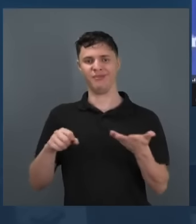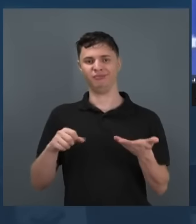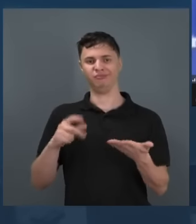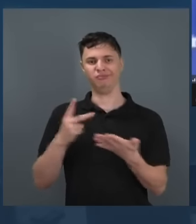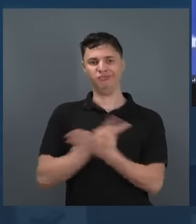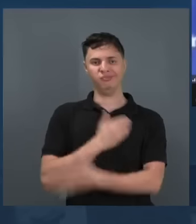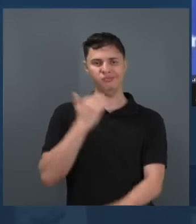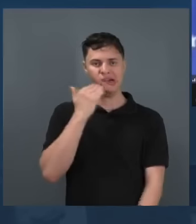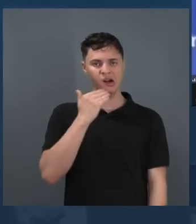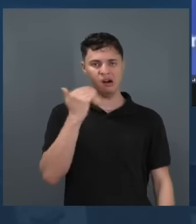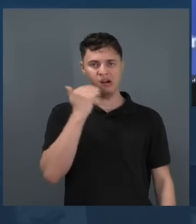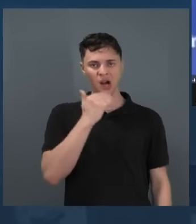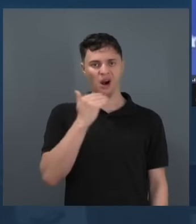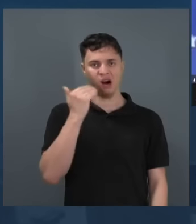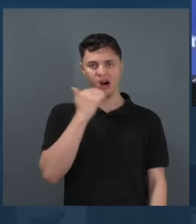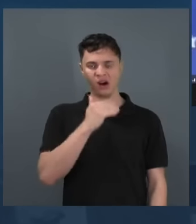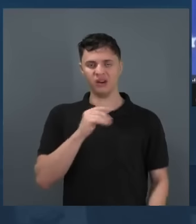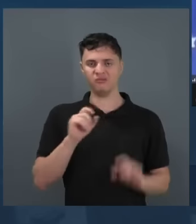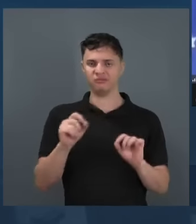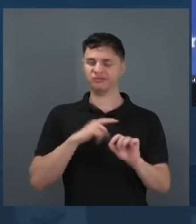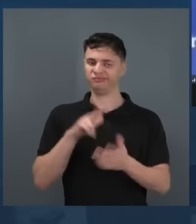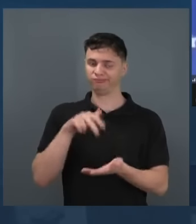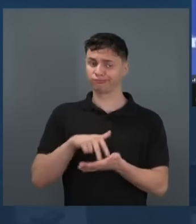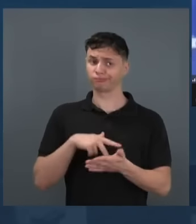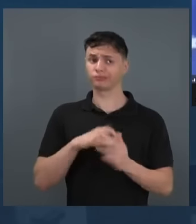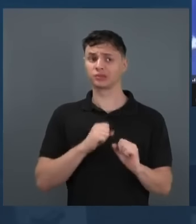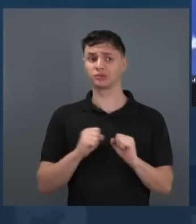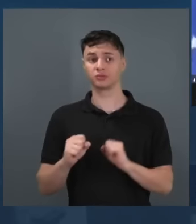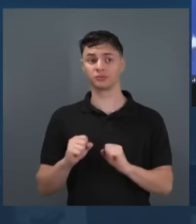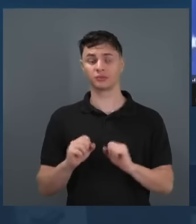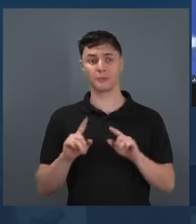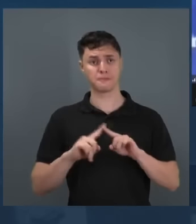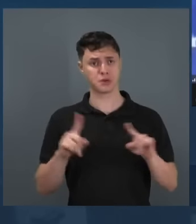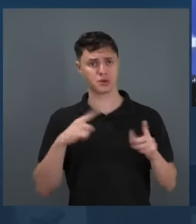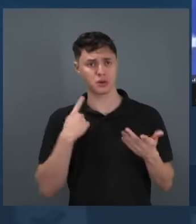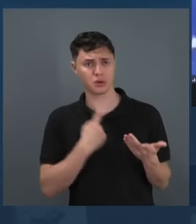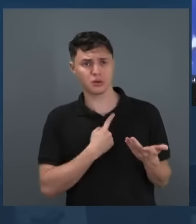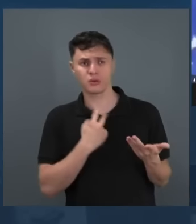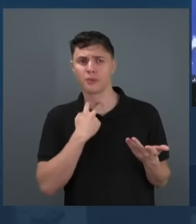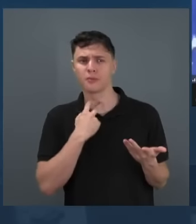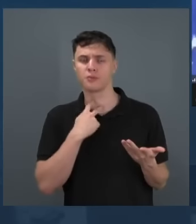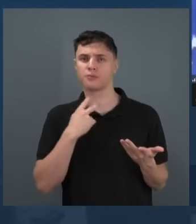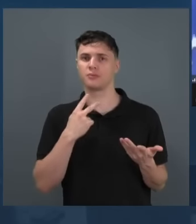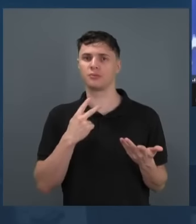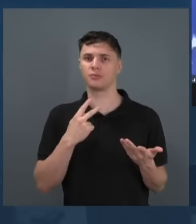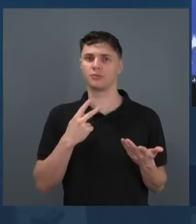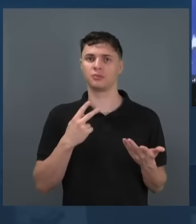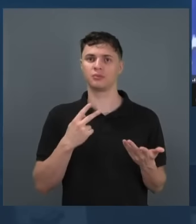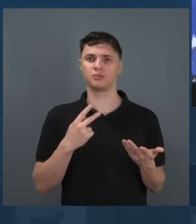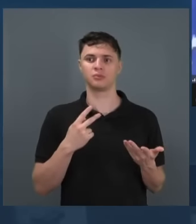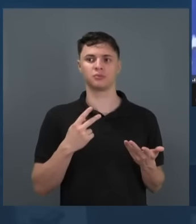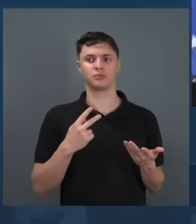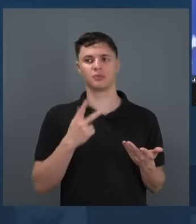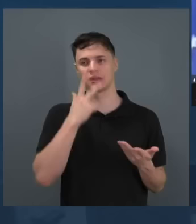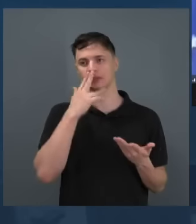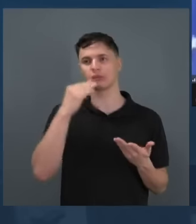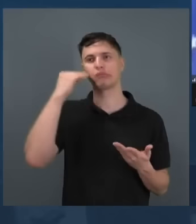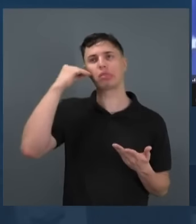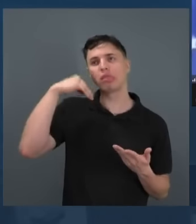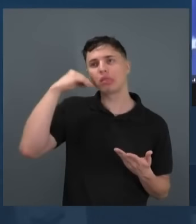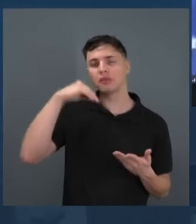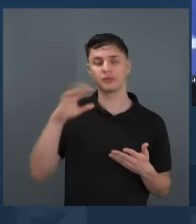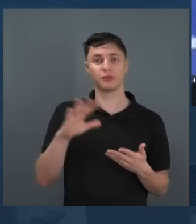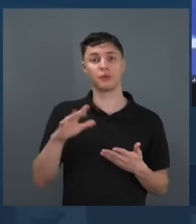isso reafirma o seu poder corruptor. Mas não podemos desanimar, nem perder a esperança.